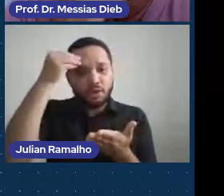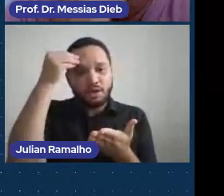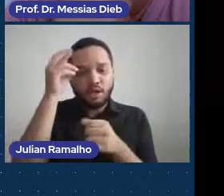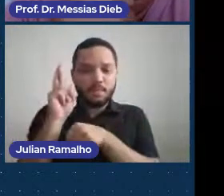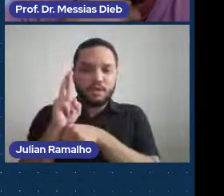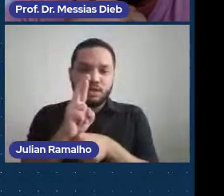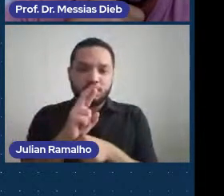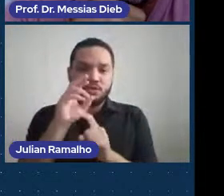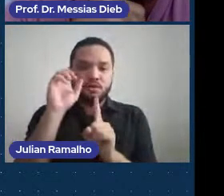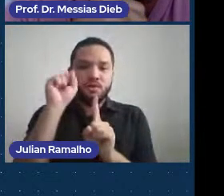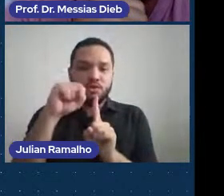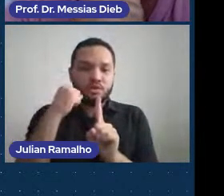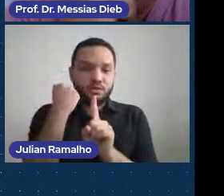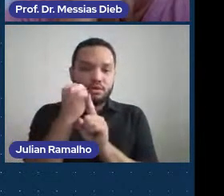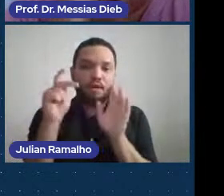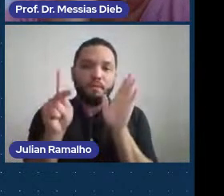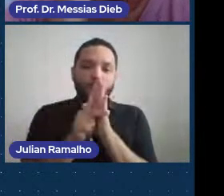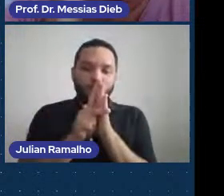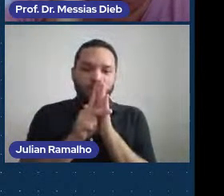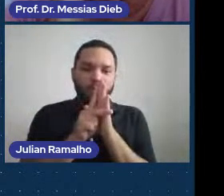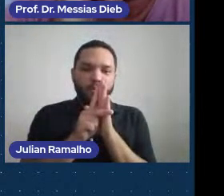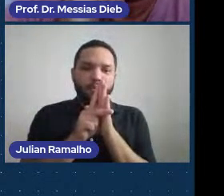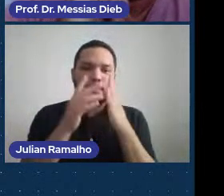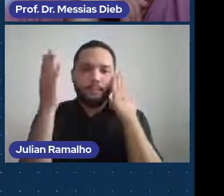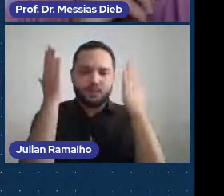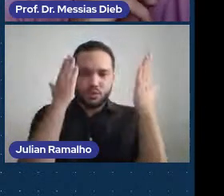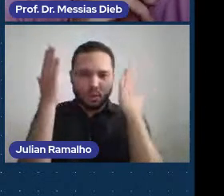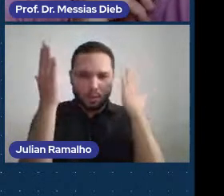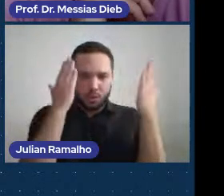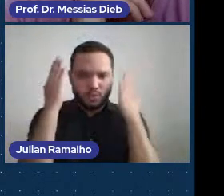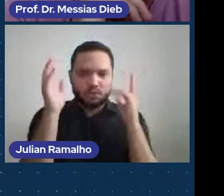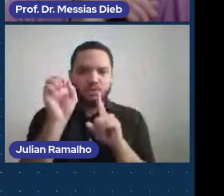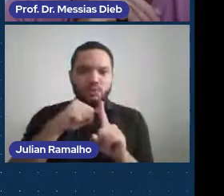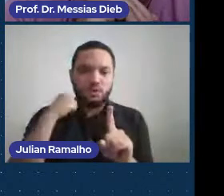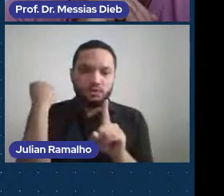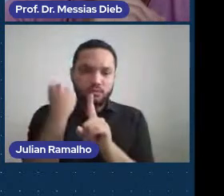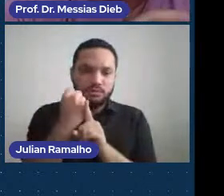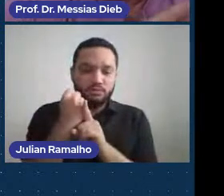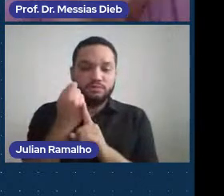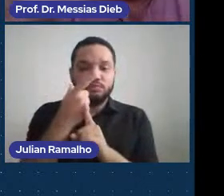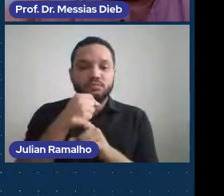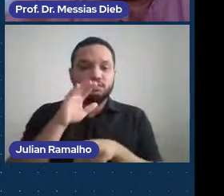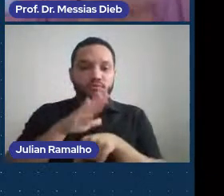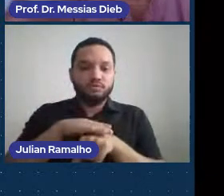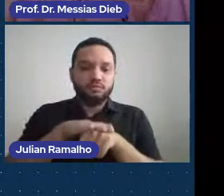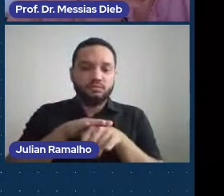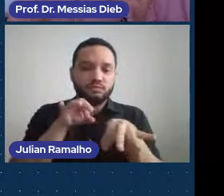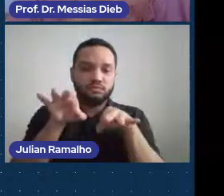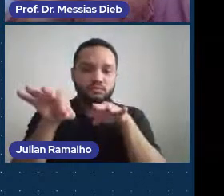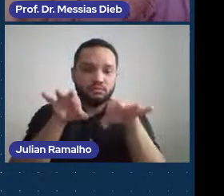que vem da psicologia social e que foi elaborada, né?